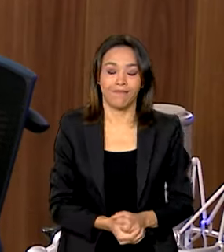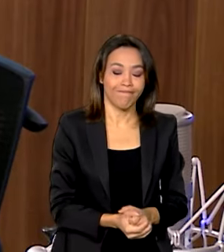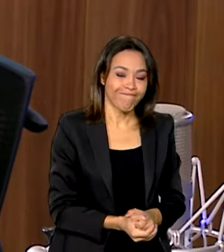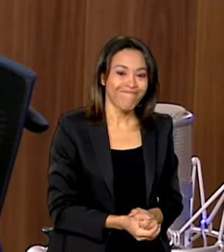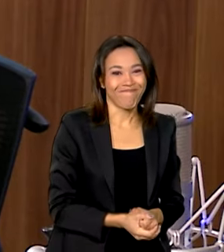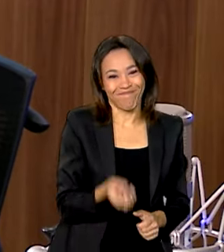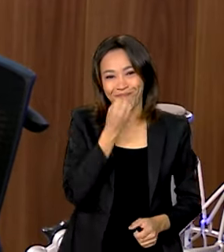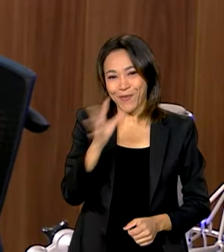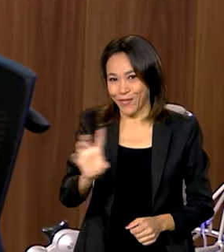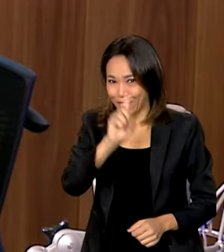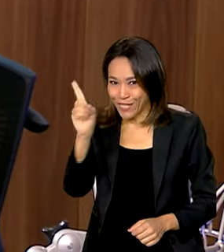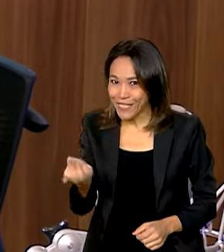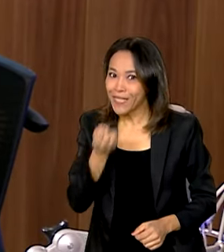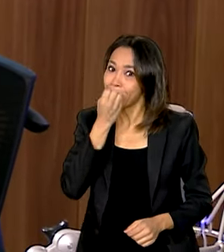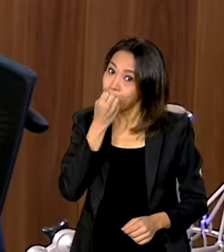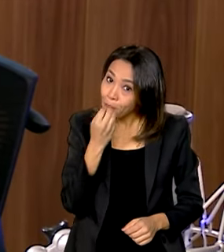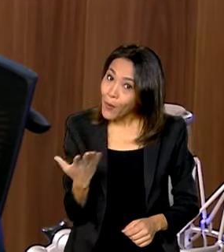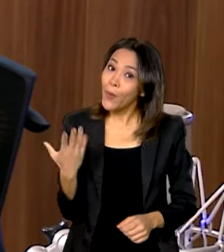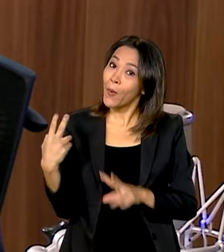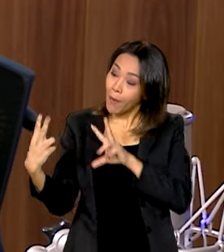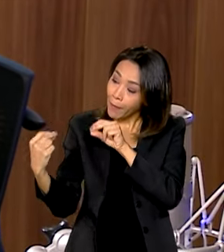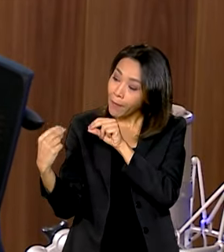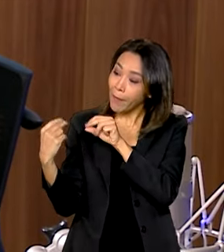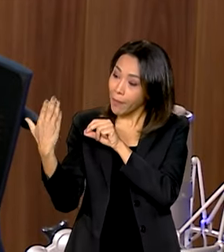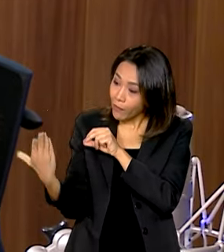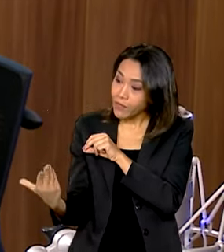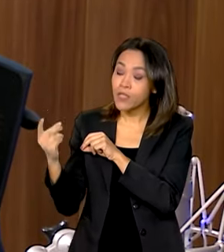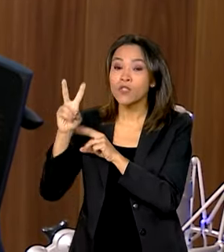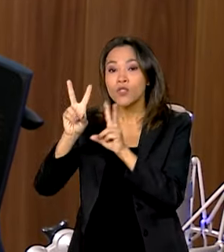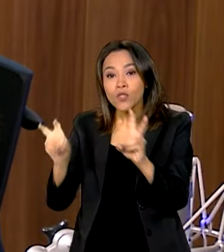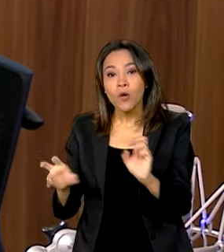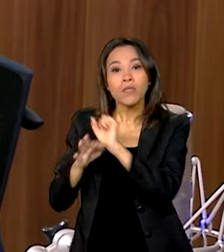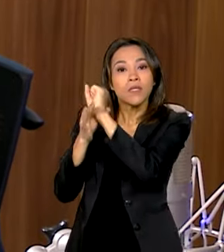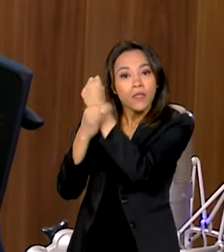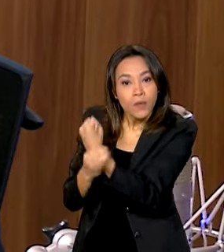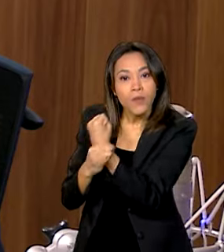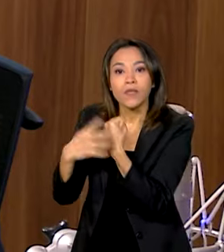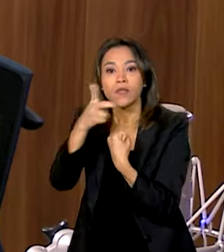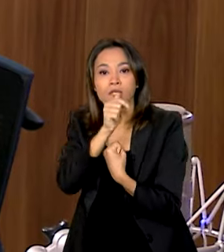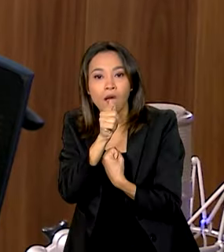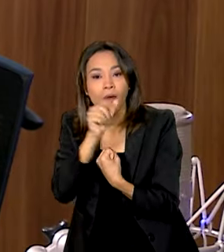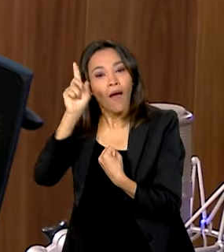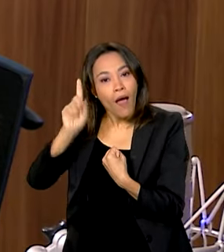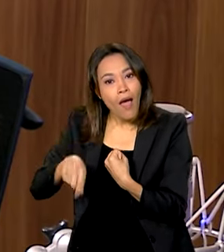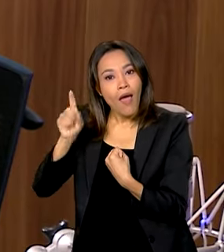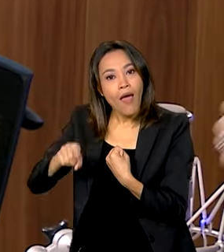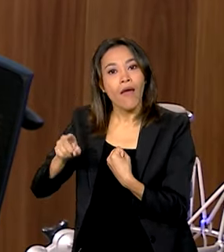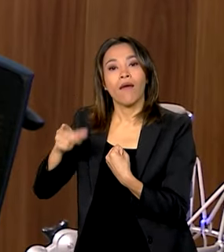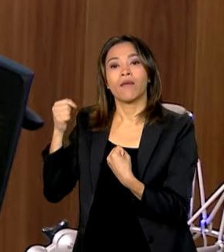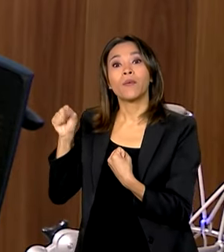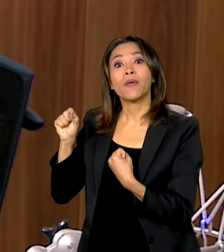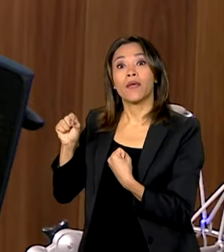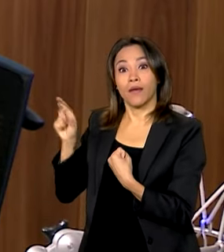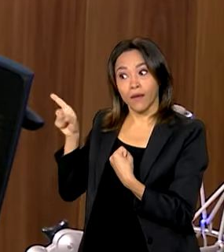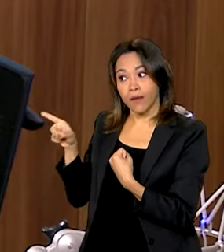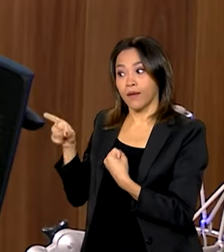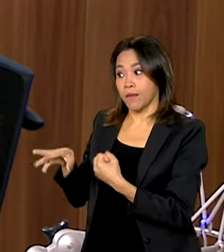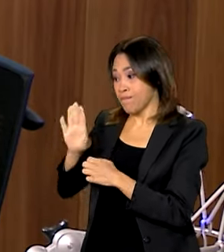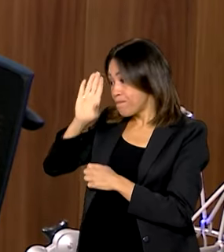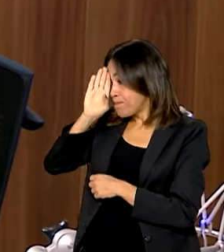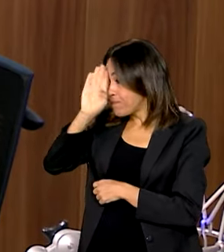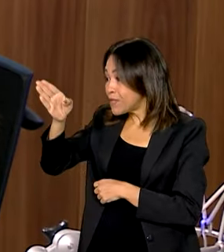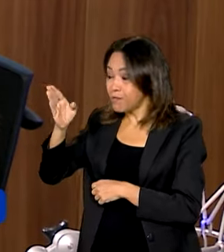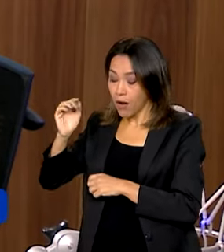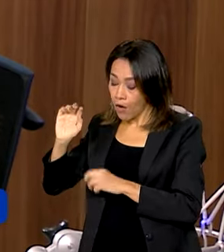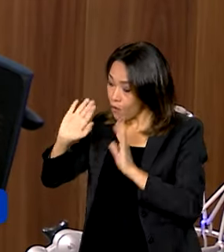mais uma vez falando primeiro de segurança hídrica dizer que é prioridade do presidente Lula só lembrar aqui né o presidente a